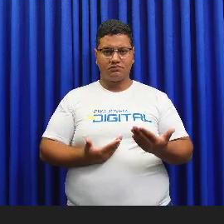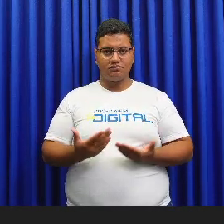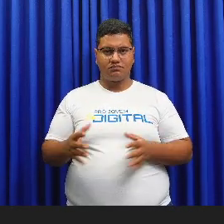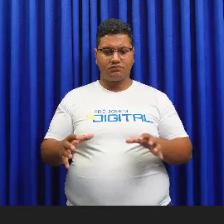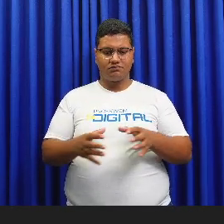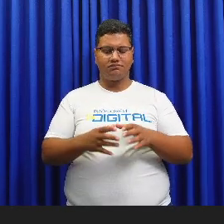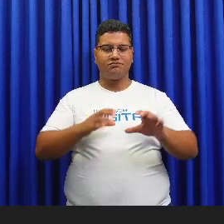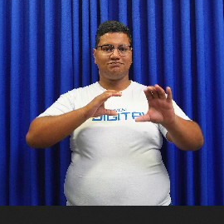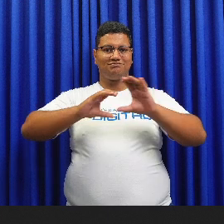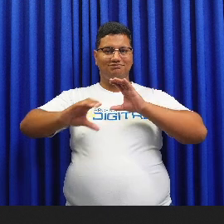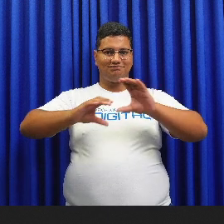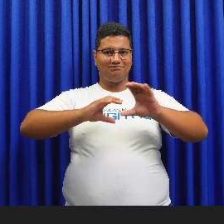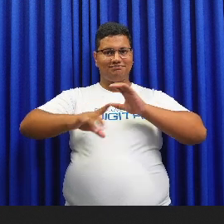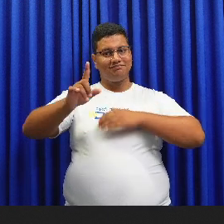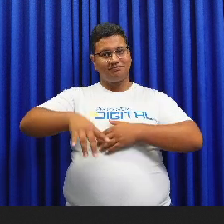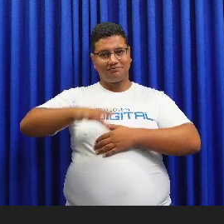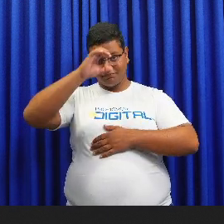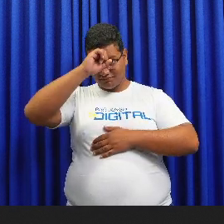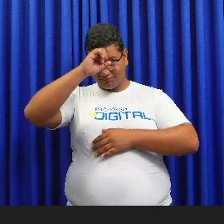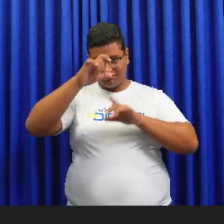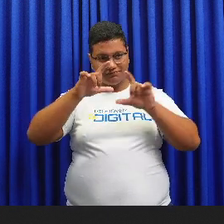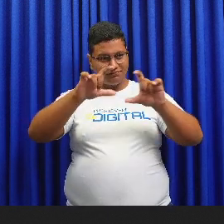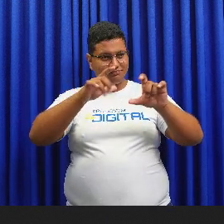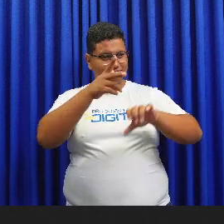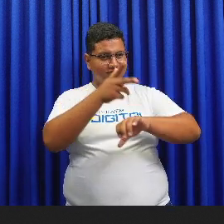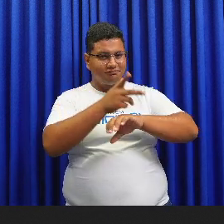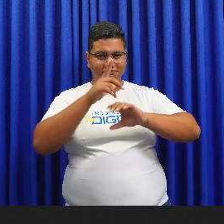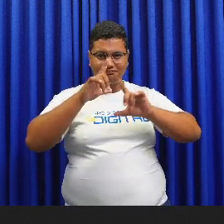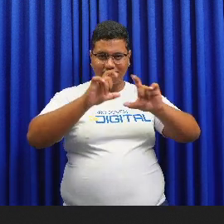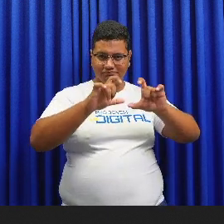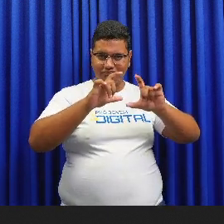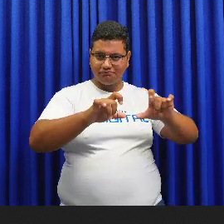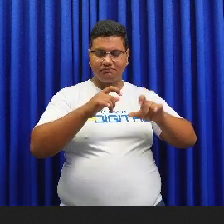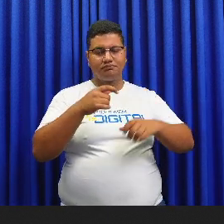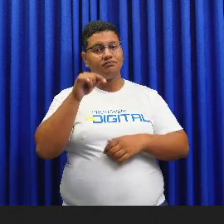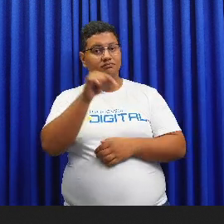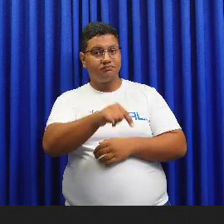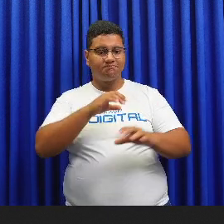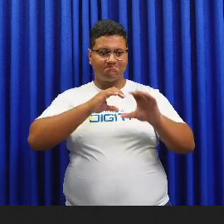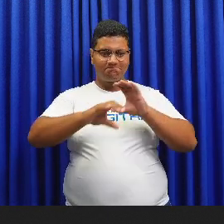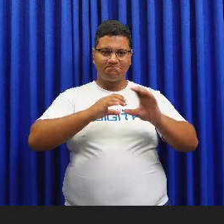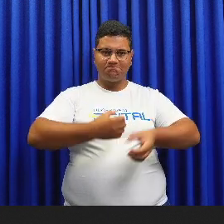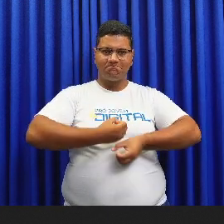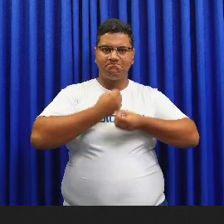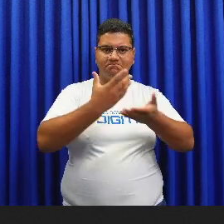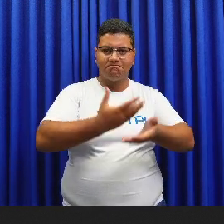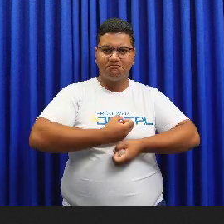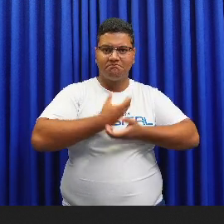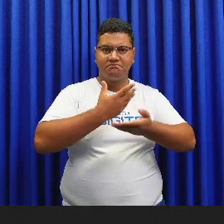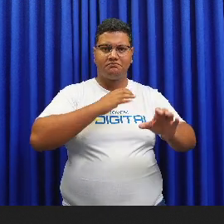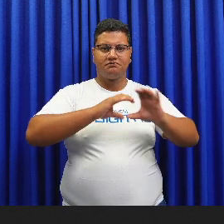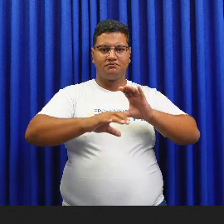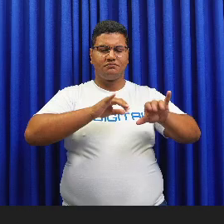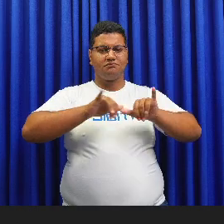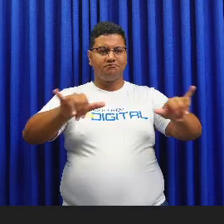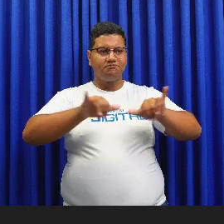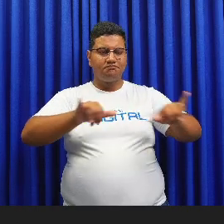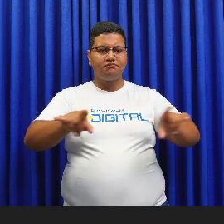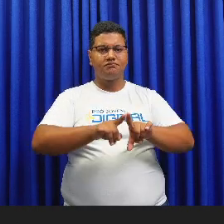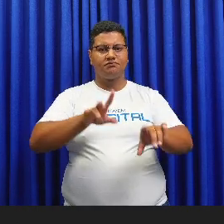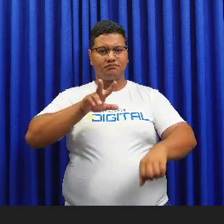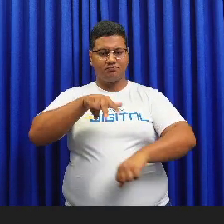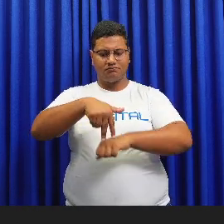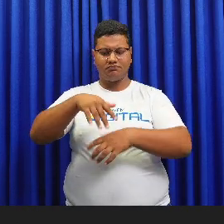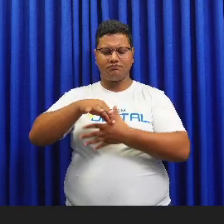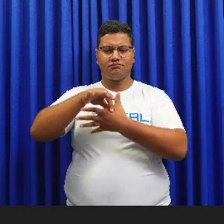da comunicação, então lá eu aprendi a tirar foto. E aí lá eu aprendi a me comunicar. Trabalhei com a